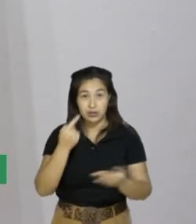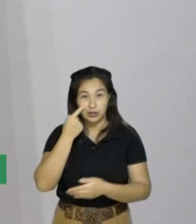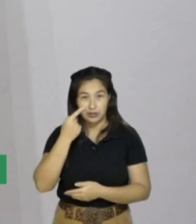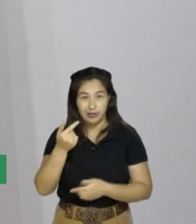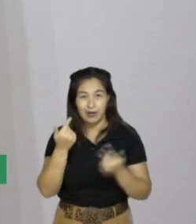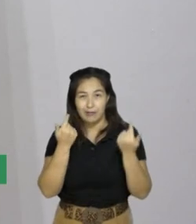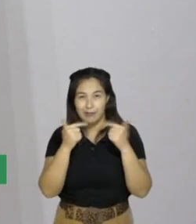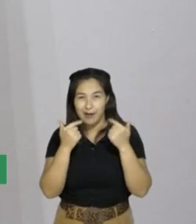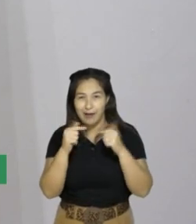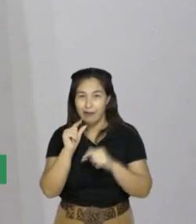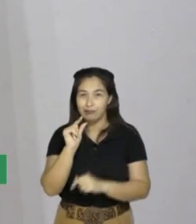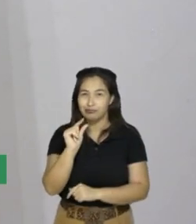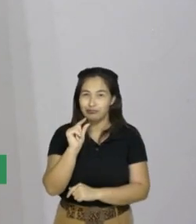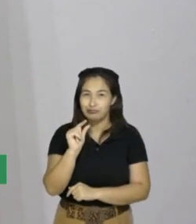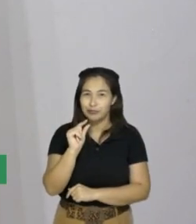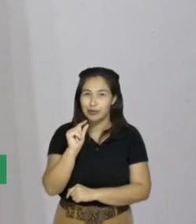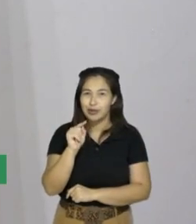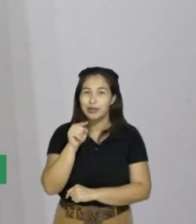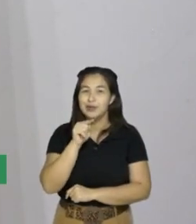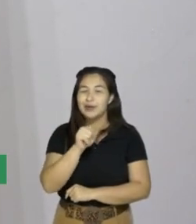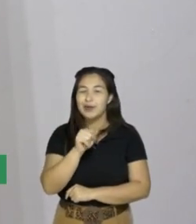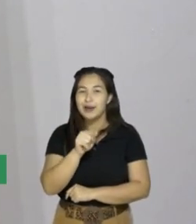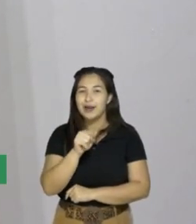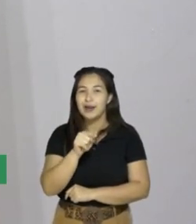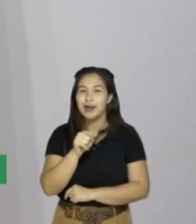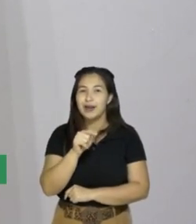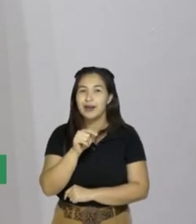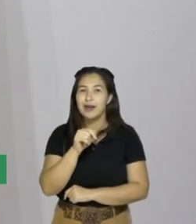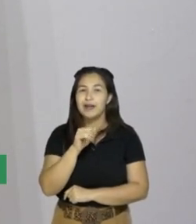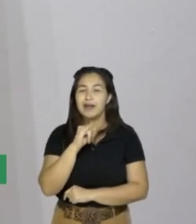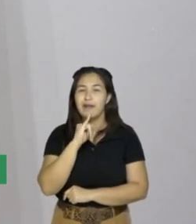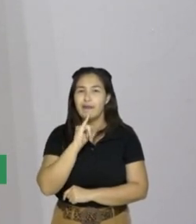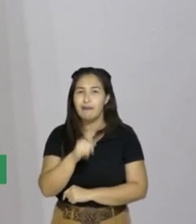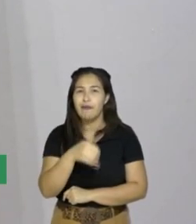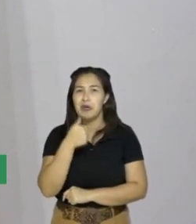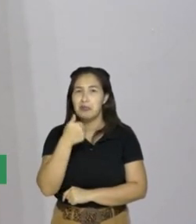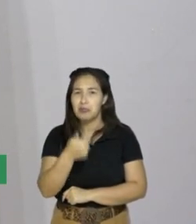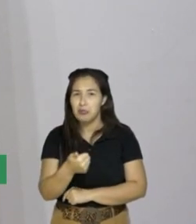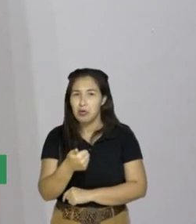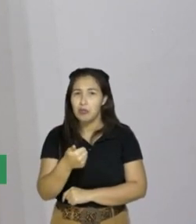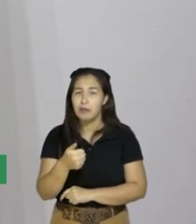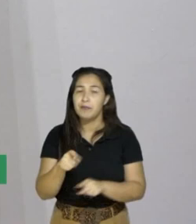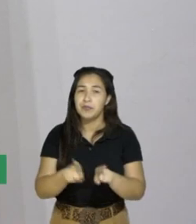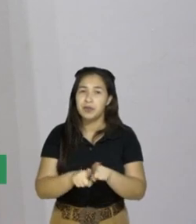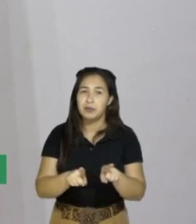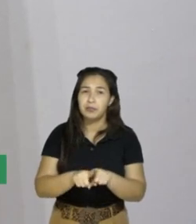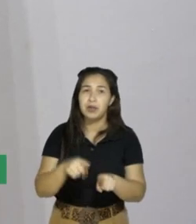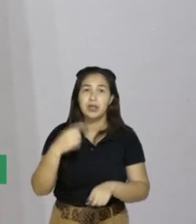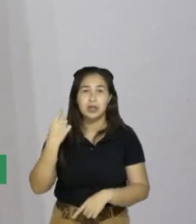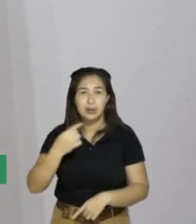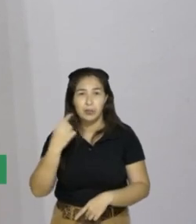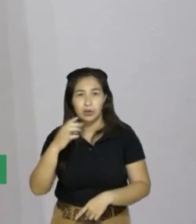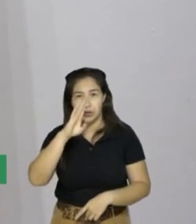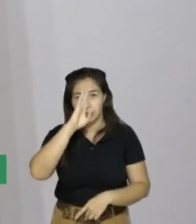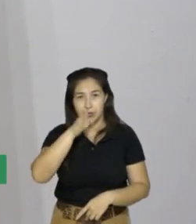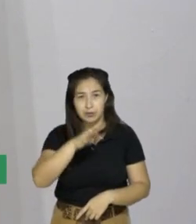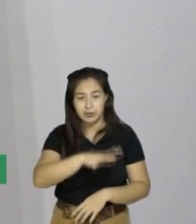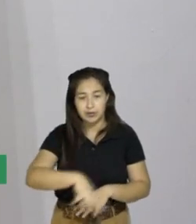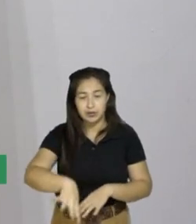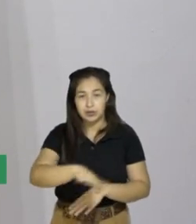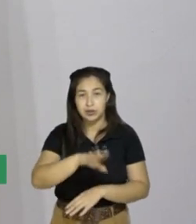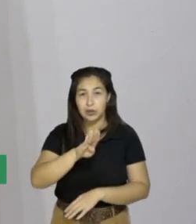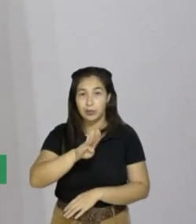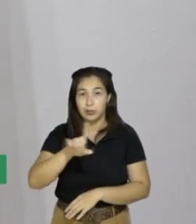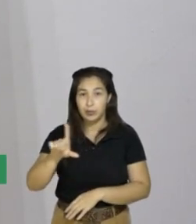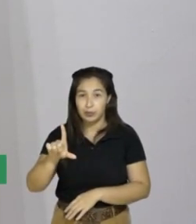pouquinho do que esse homem tem de bom para falar e daí os deputados também principalmente da região de Blumenau